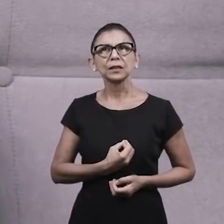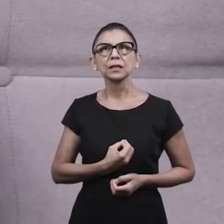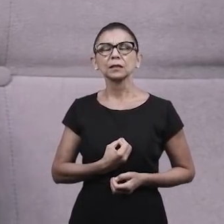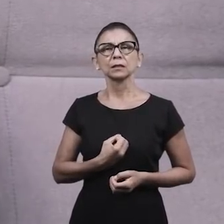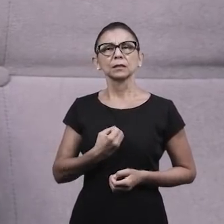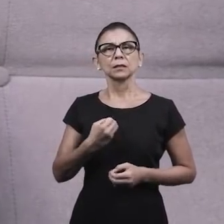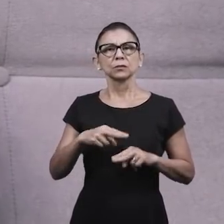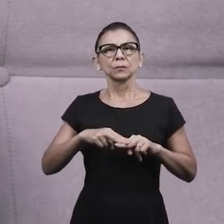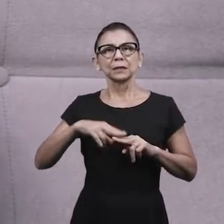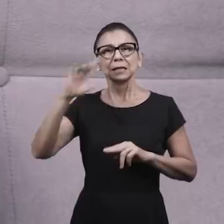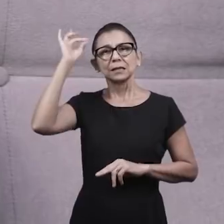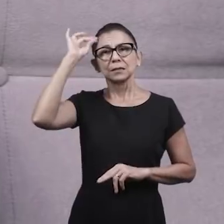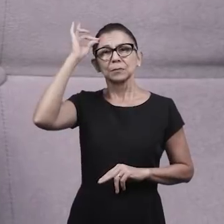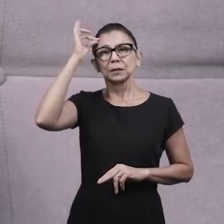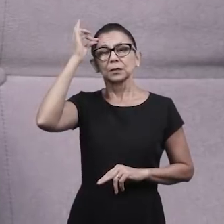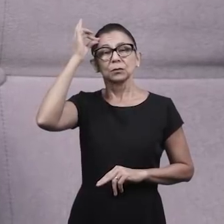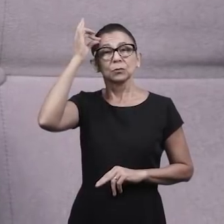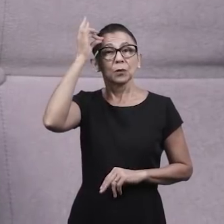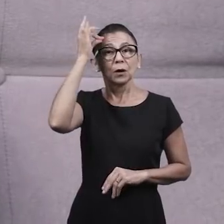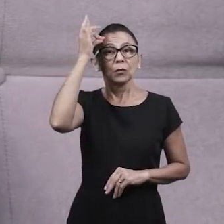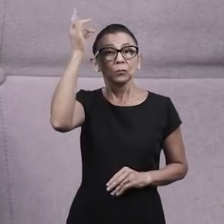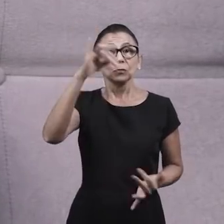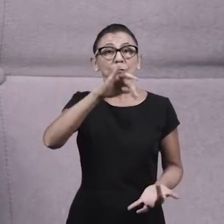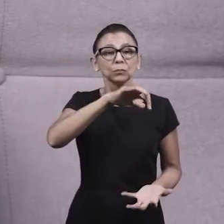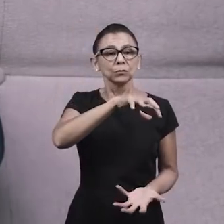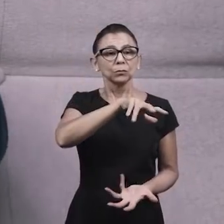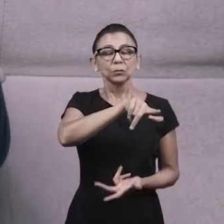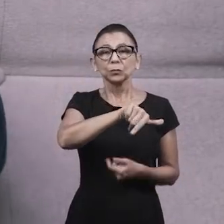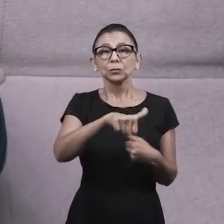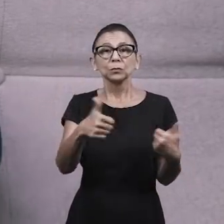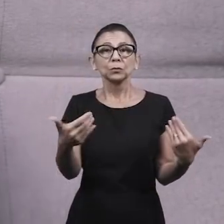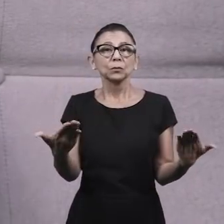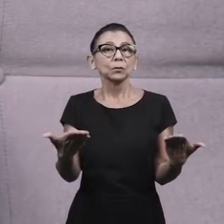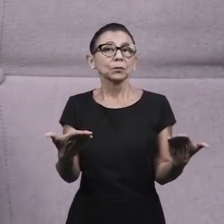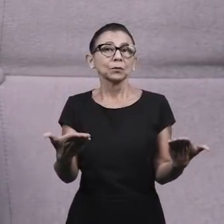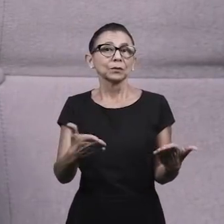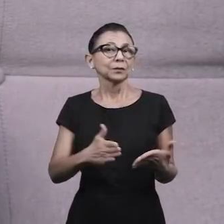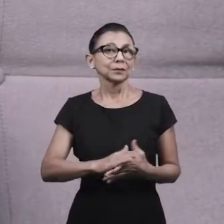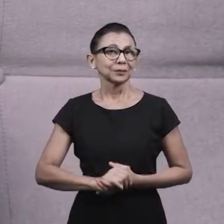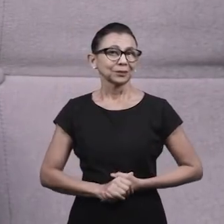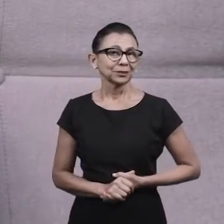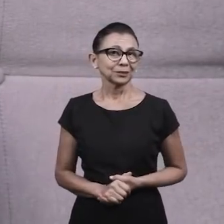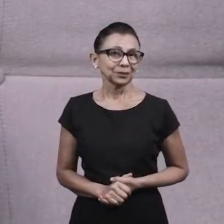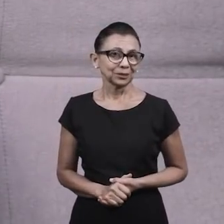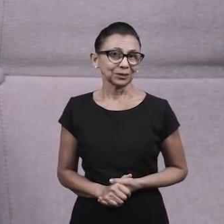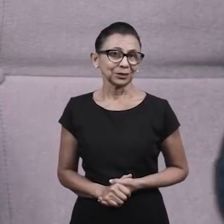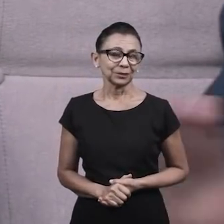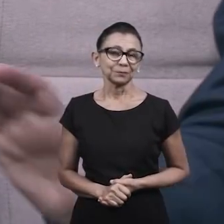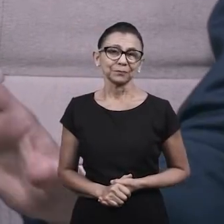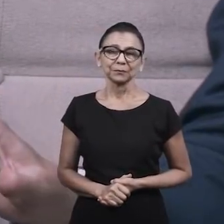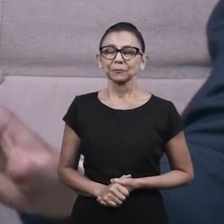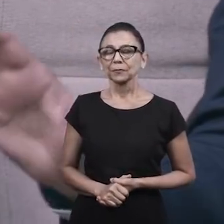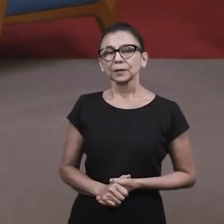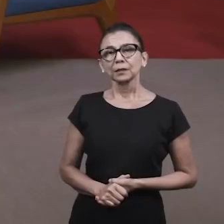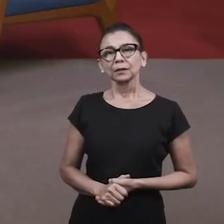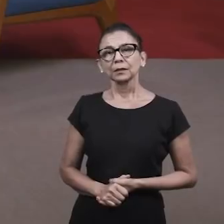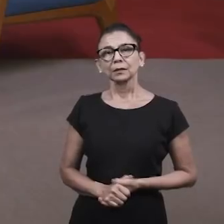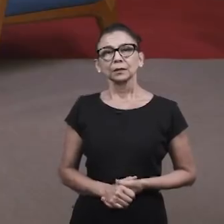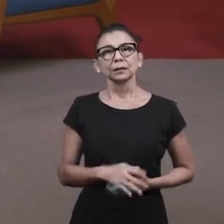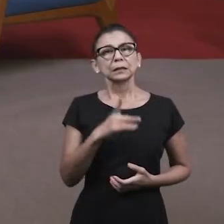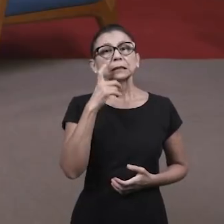que diz, né, Vamos pedir para colocar. Pronto, Isso. Pode ler, Daniel. Sabemos que somos de Deus e que